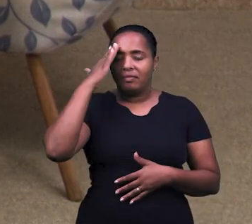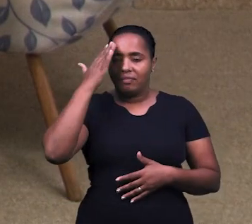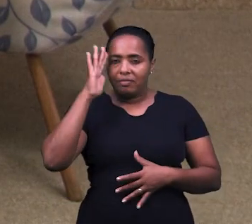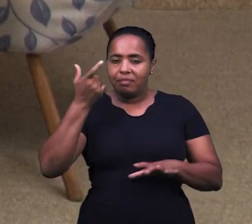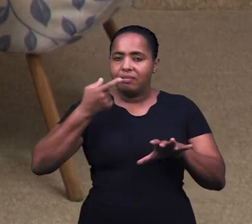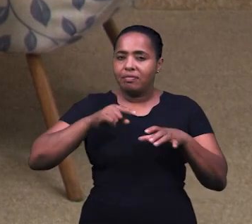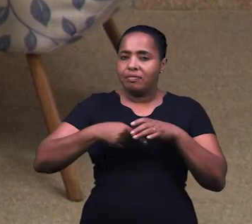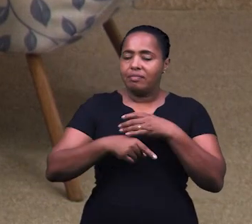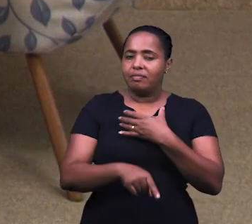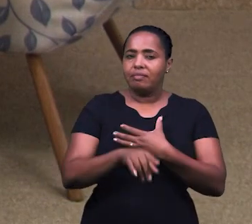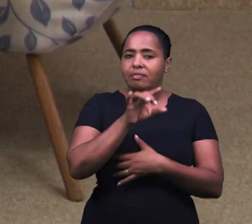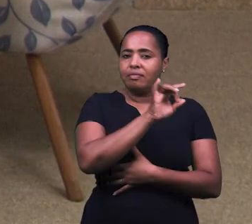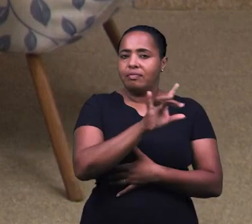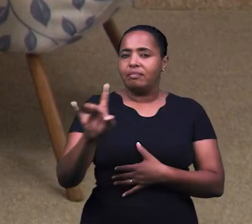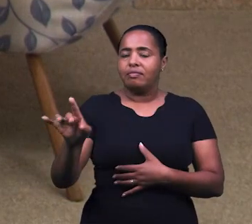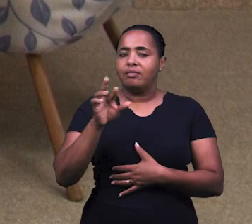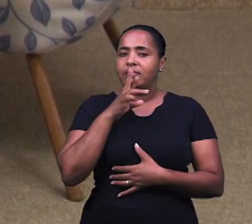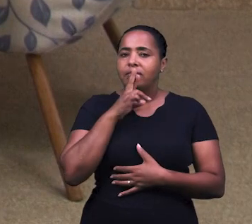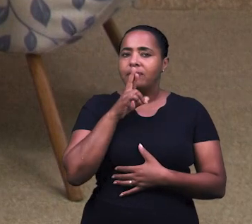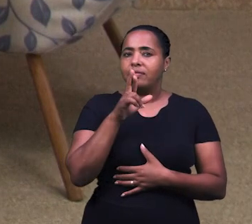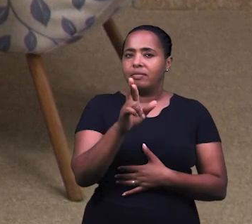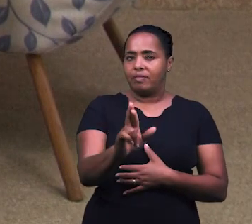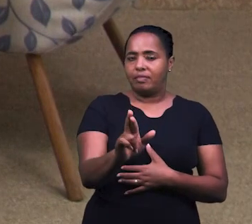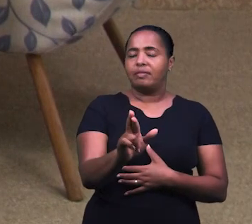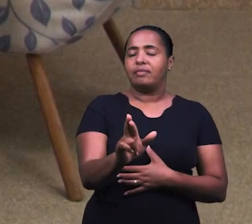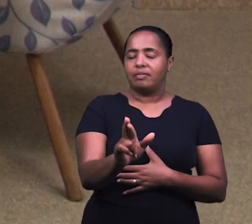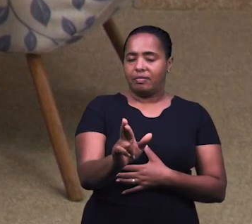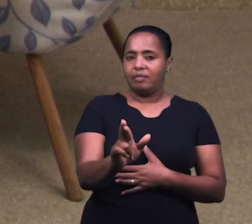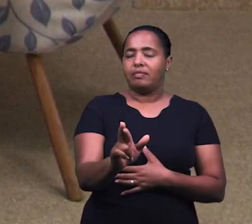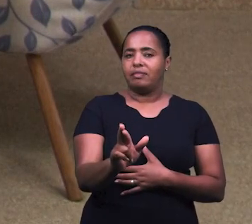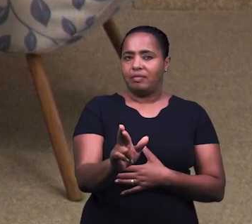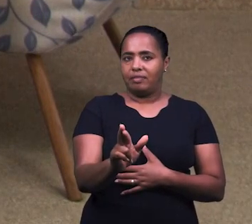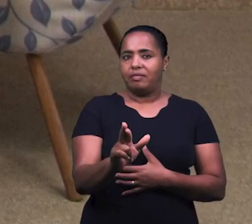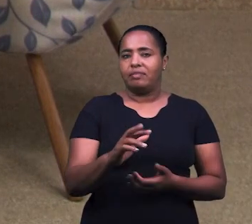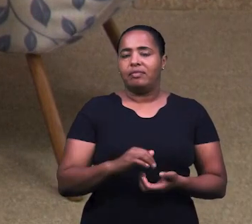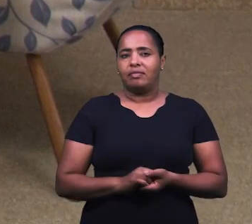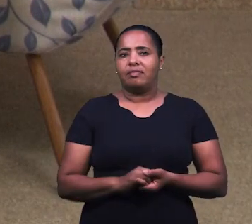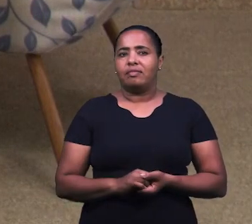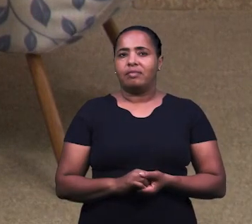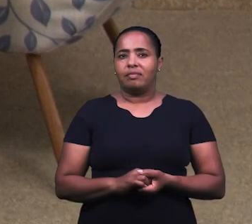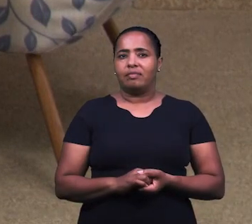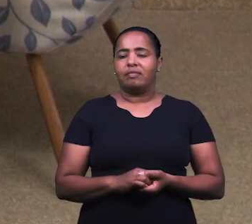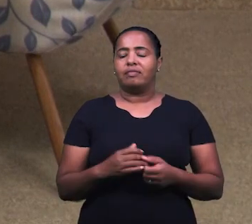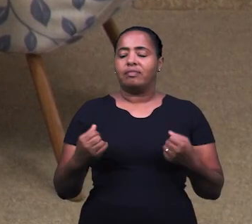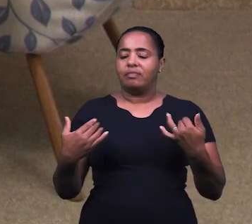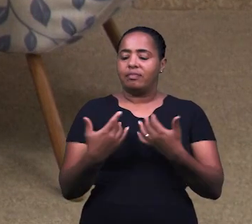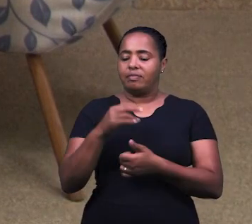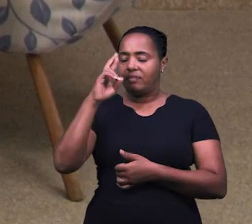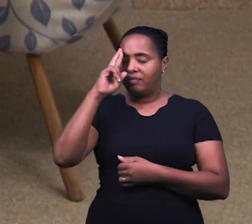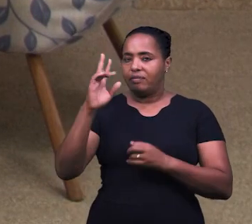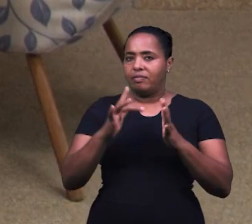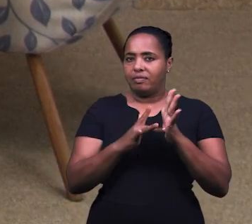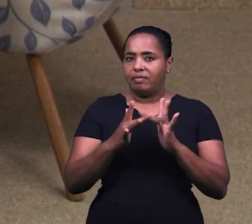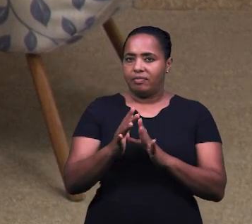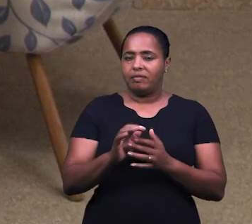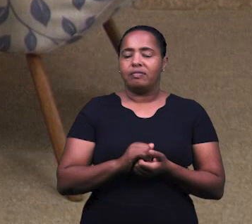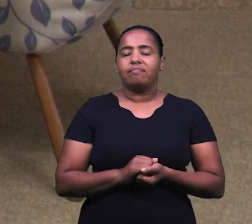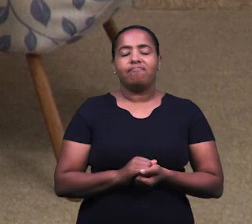o entendimento, a profundidade de cada resposta, da participação dos nossos irmãos na obra desse momento. Glória a